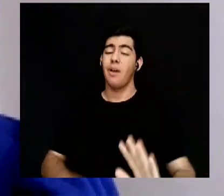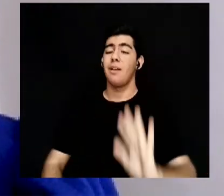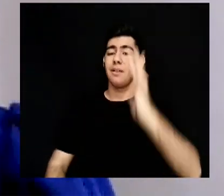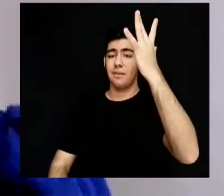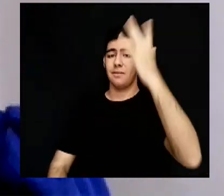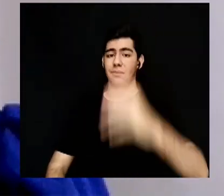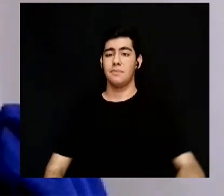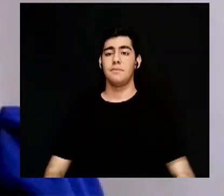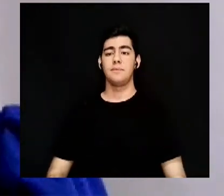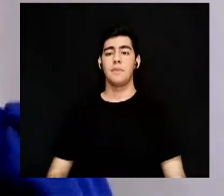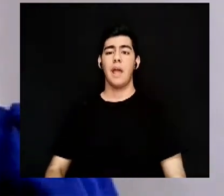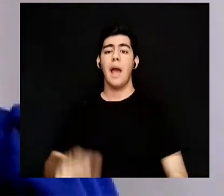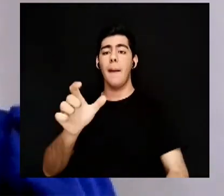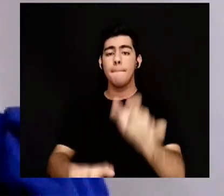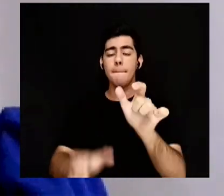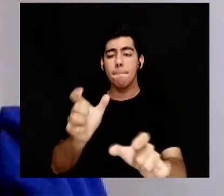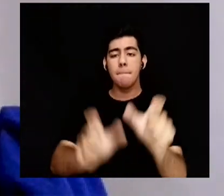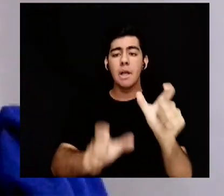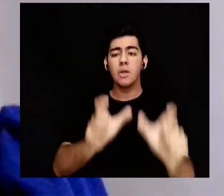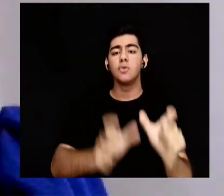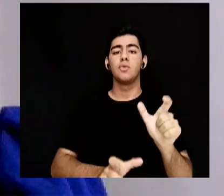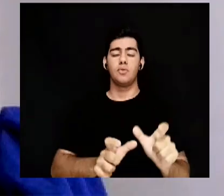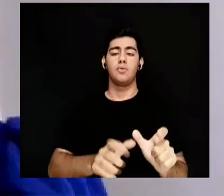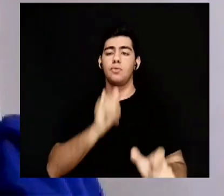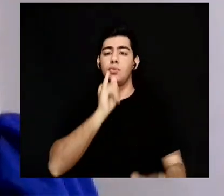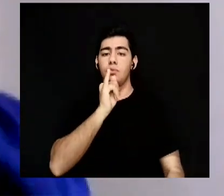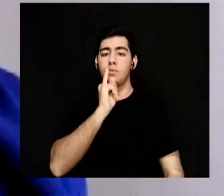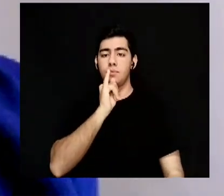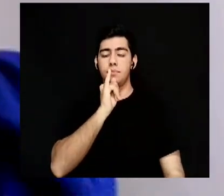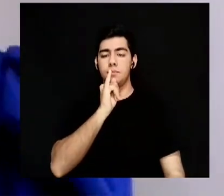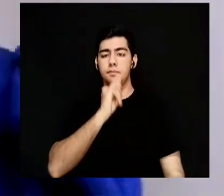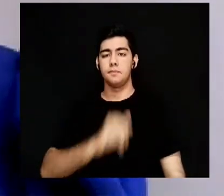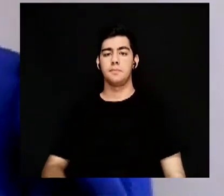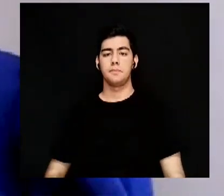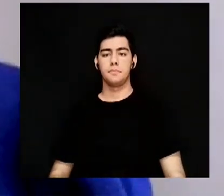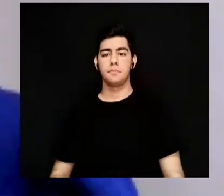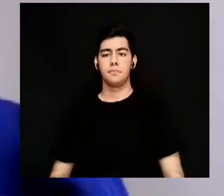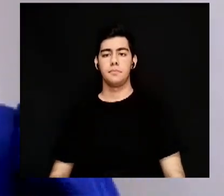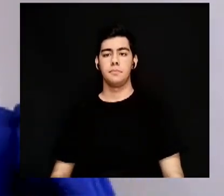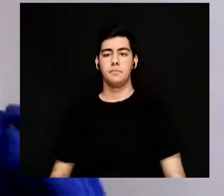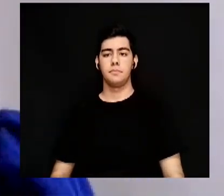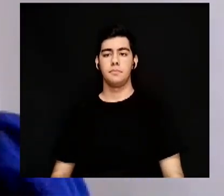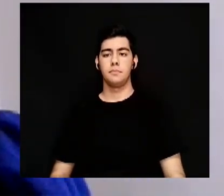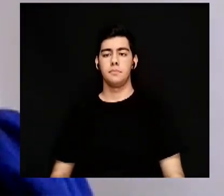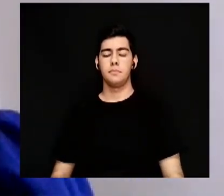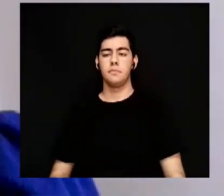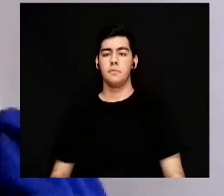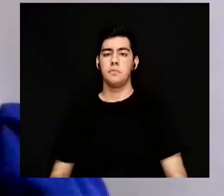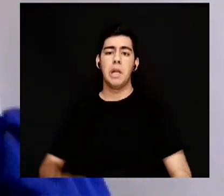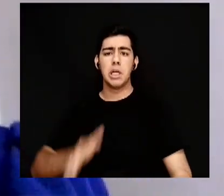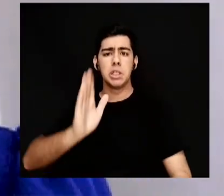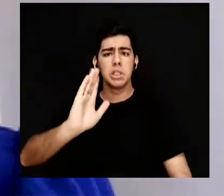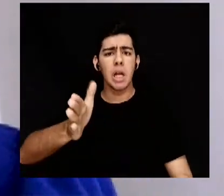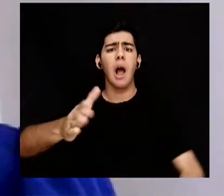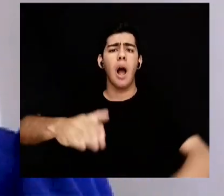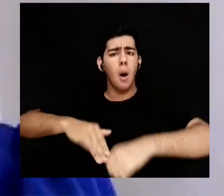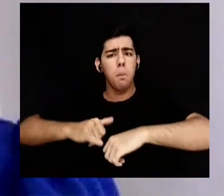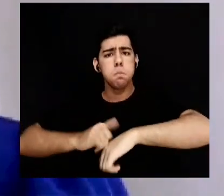ela tá com, por exemplo, tá até com obesidade já, mas não está com nenhum